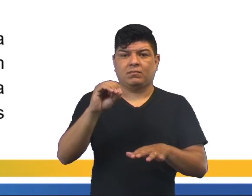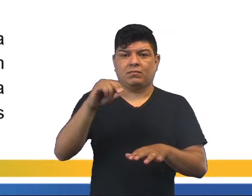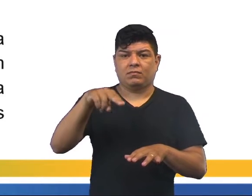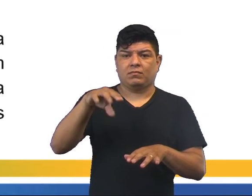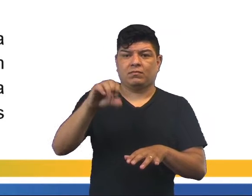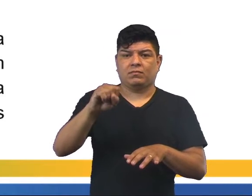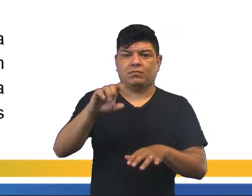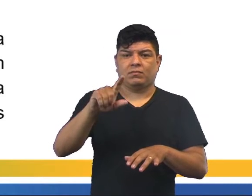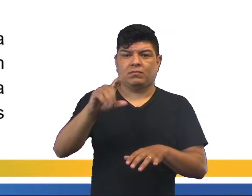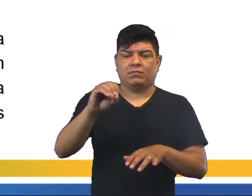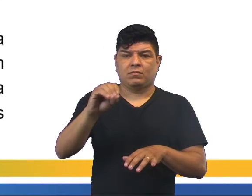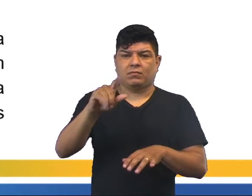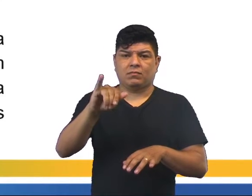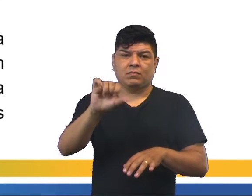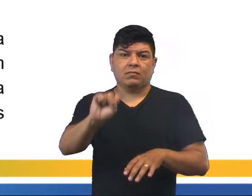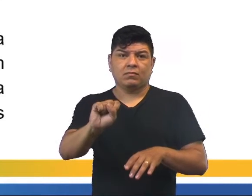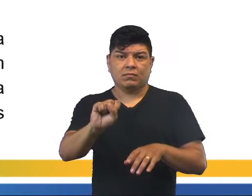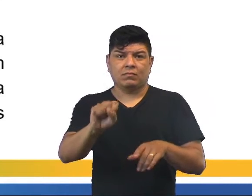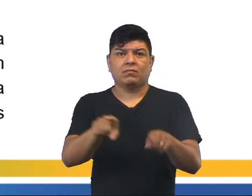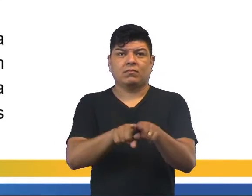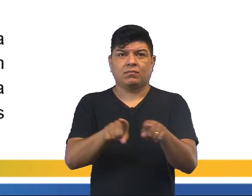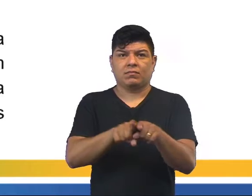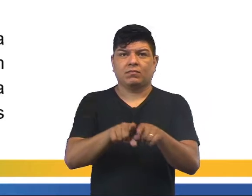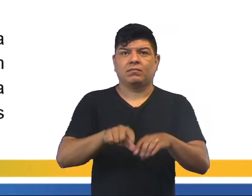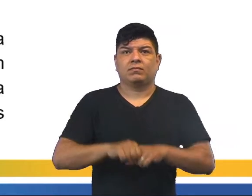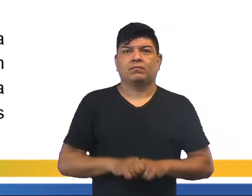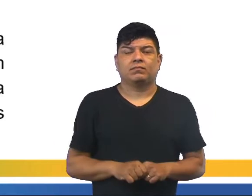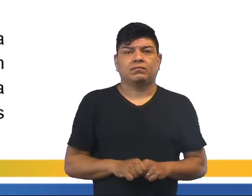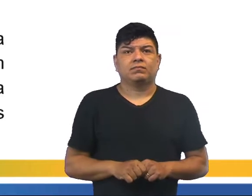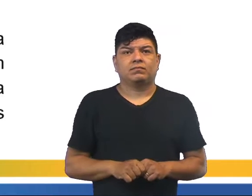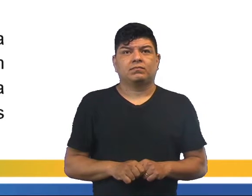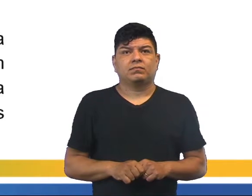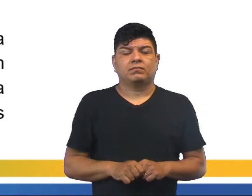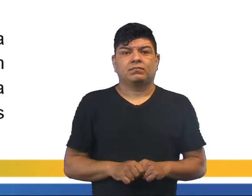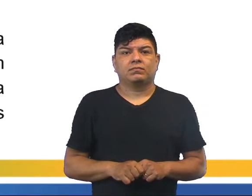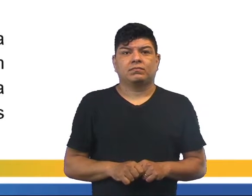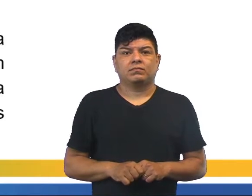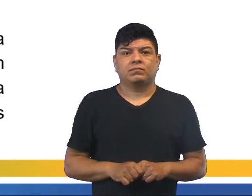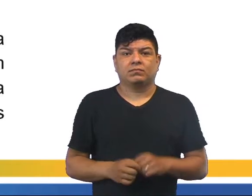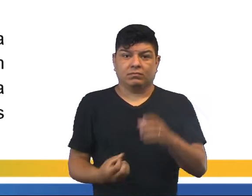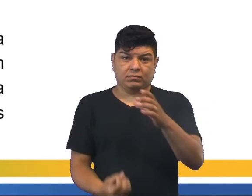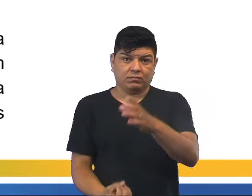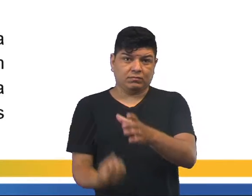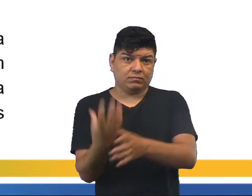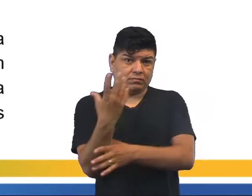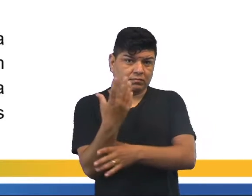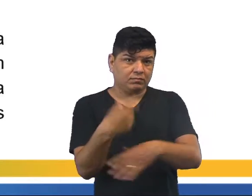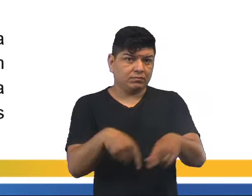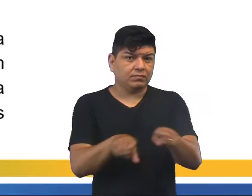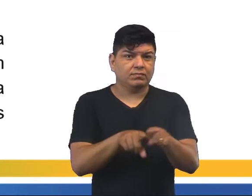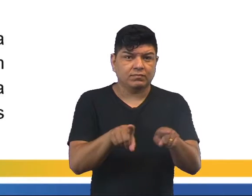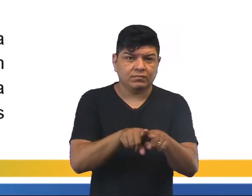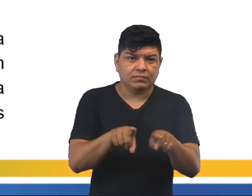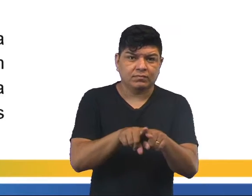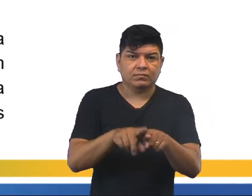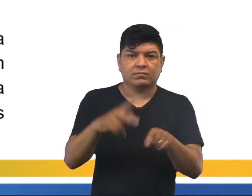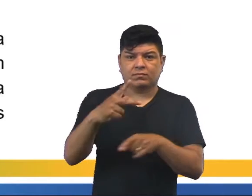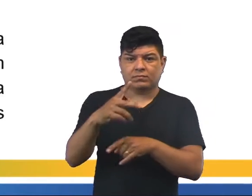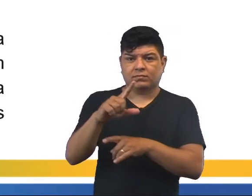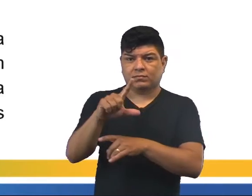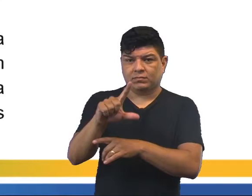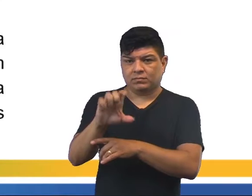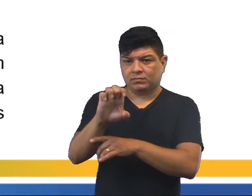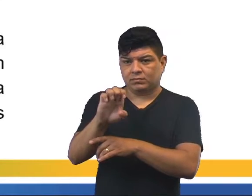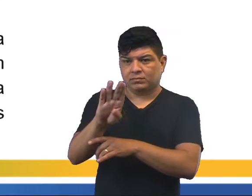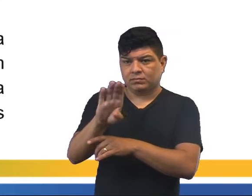e pelos tribunos da plebe, perdão. E a criação dos tribunos, ela da plebe, ela estava